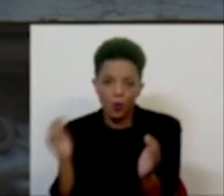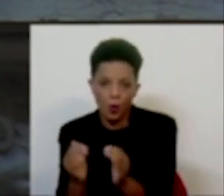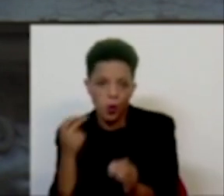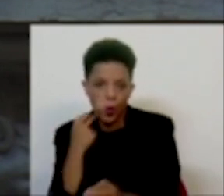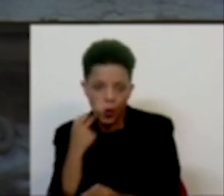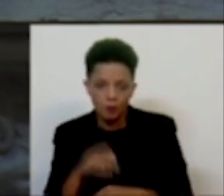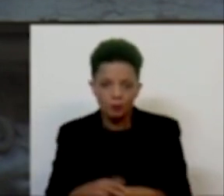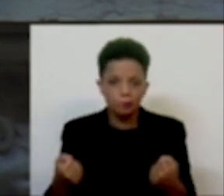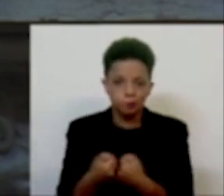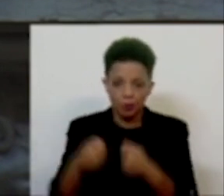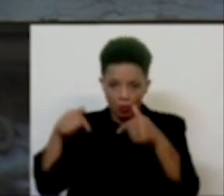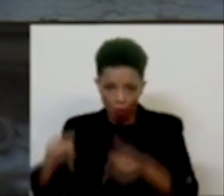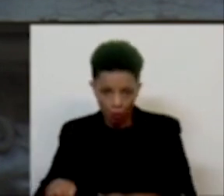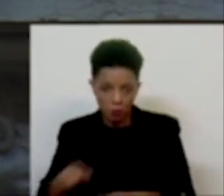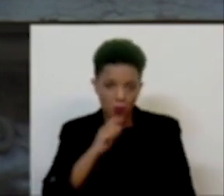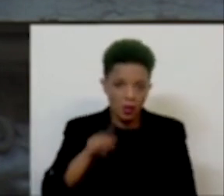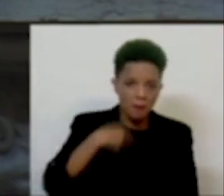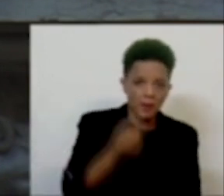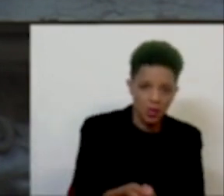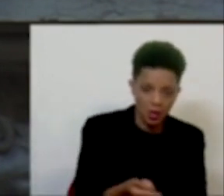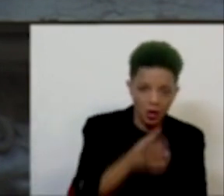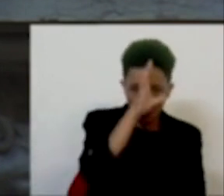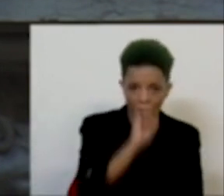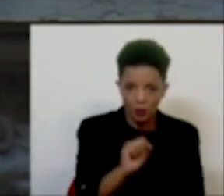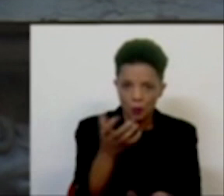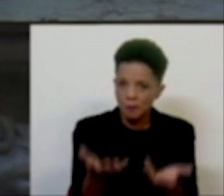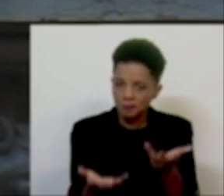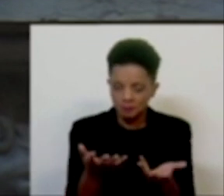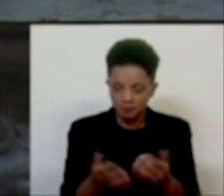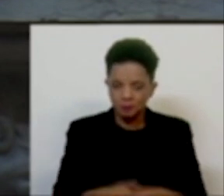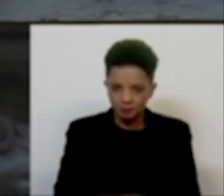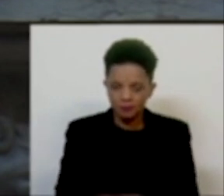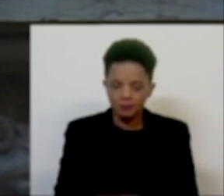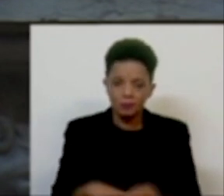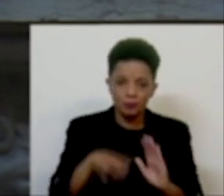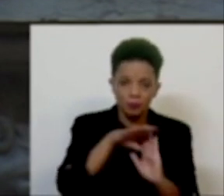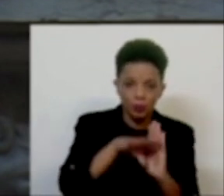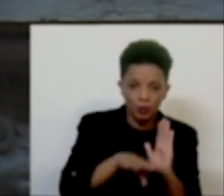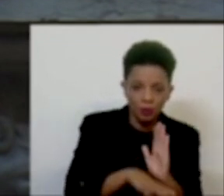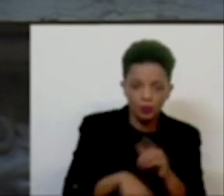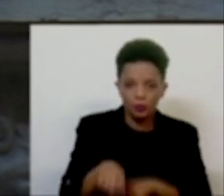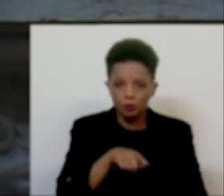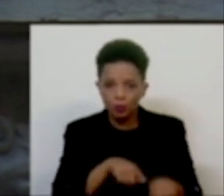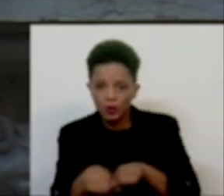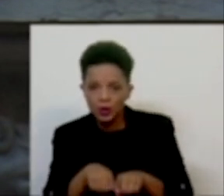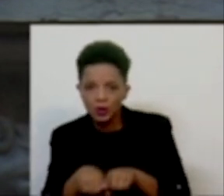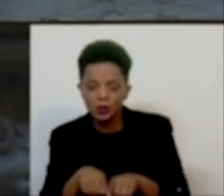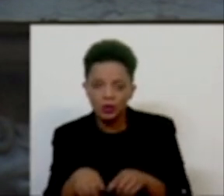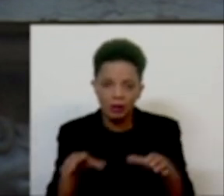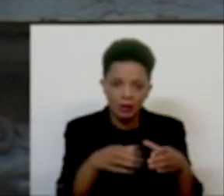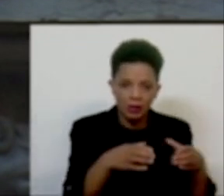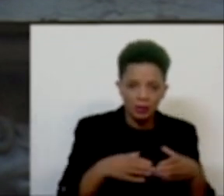as oposições de hoje serão amanhã o governo. Programas, políticas,